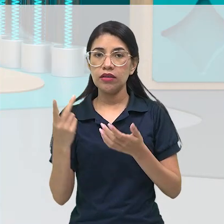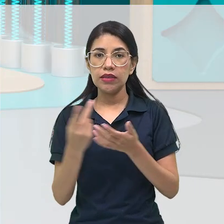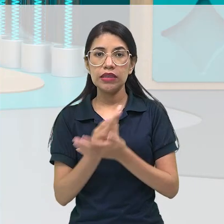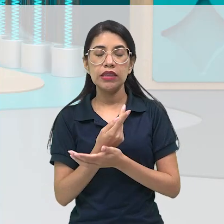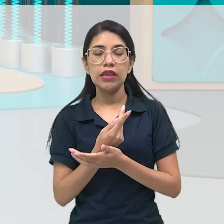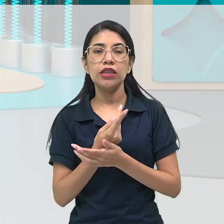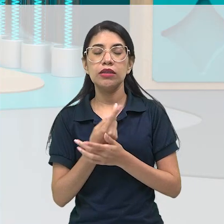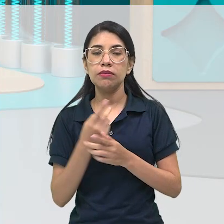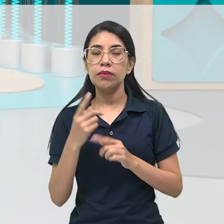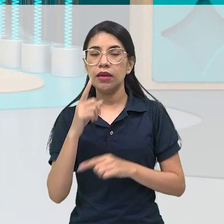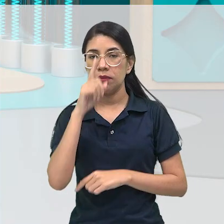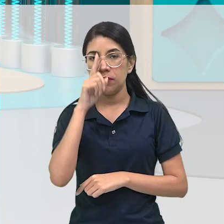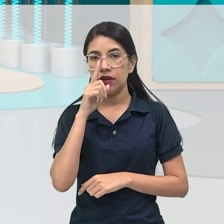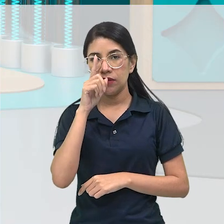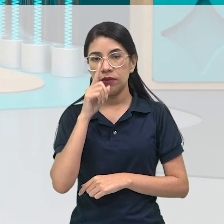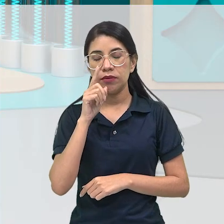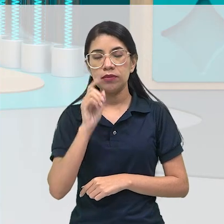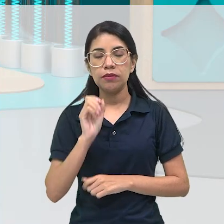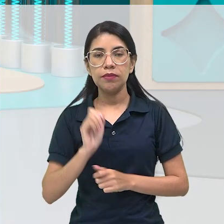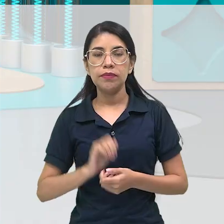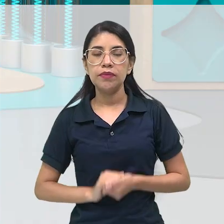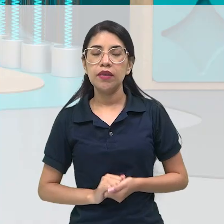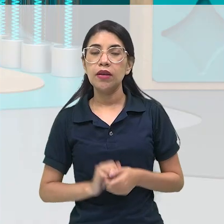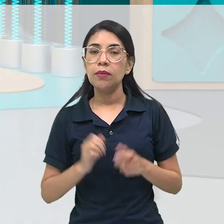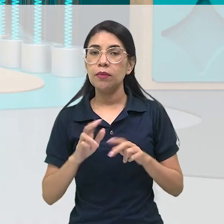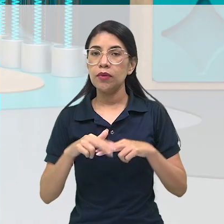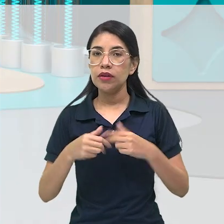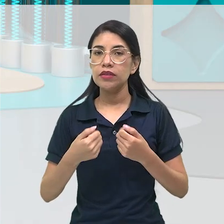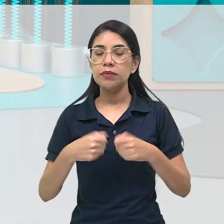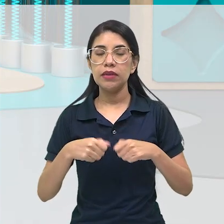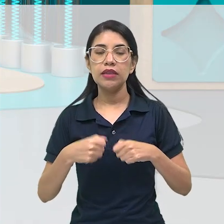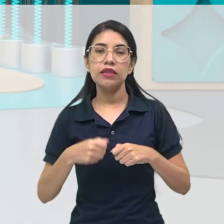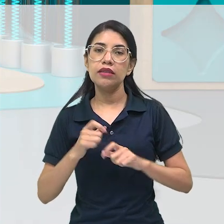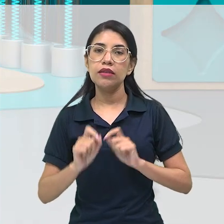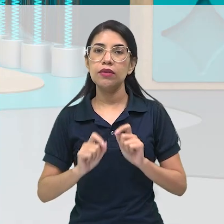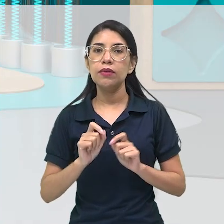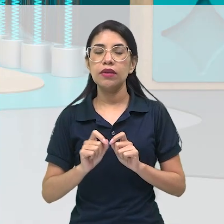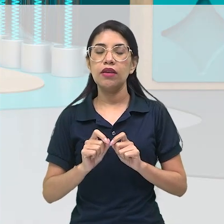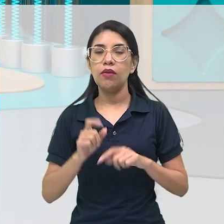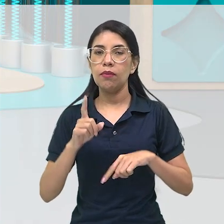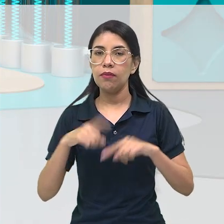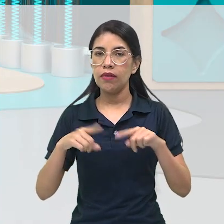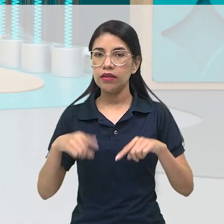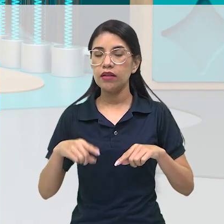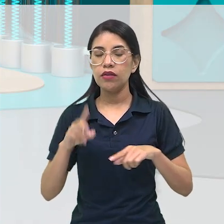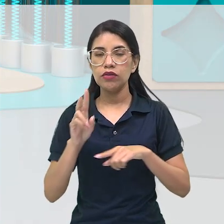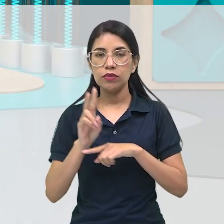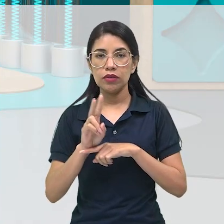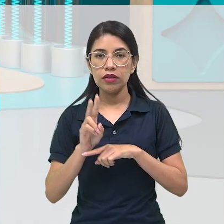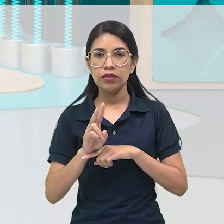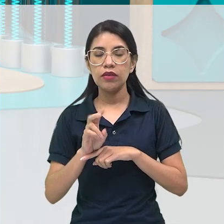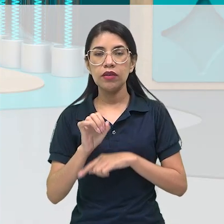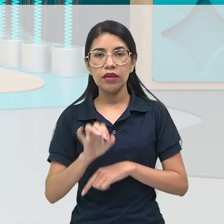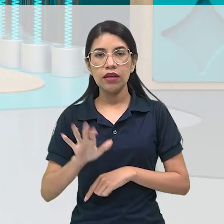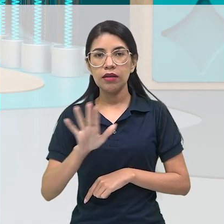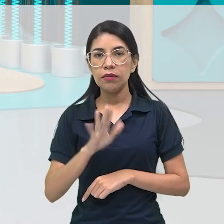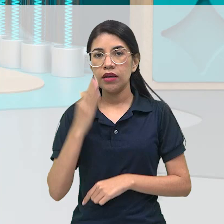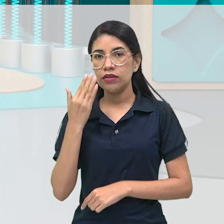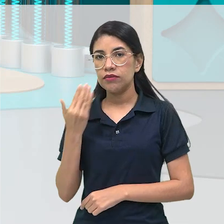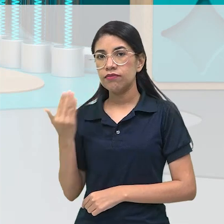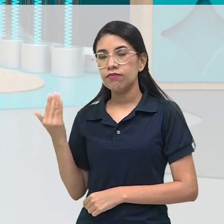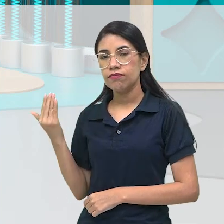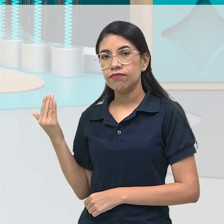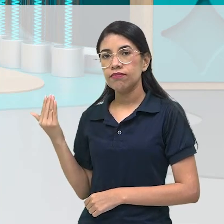rosto do receptor e causado um acidente. Então é necessário, né, que tenha todo esse equipamento, que inclusive está aparecendo aqui,